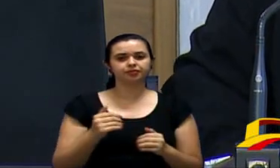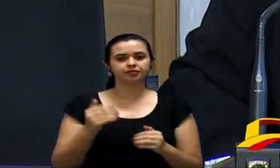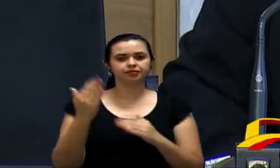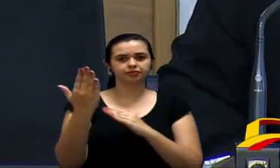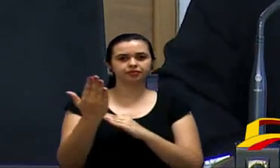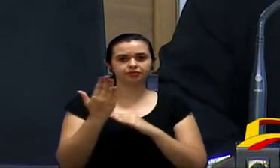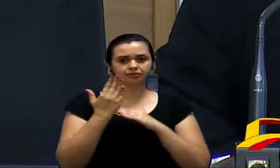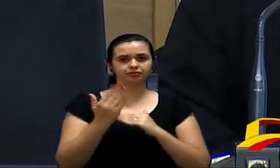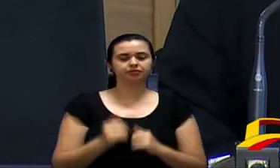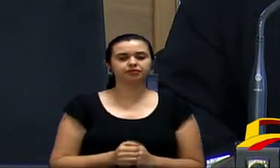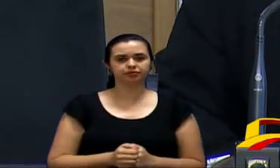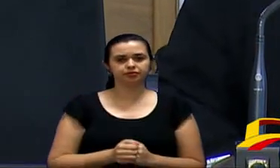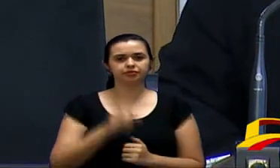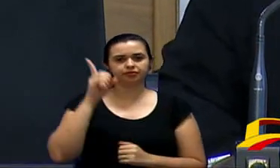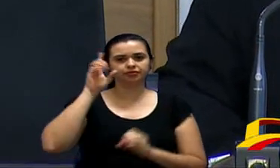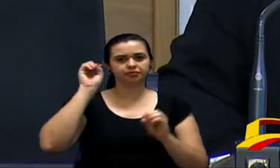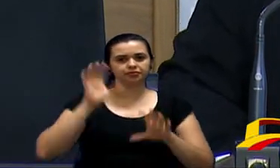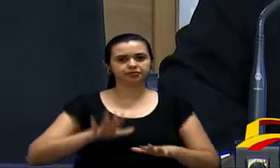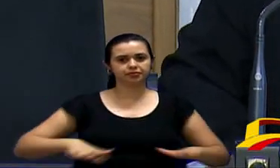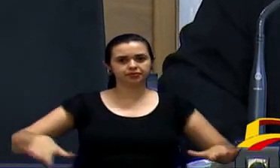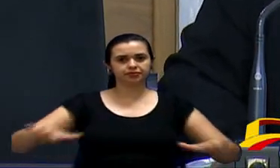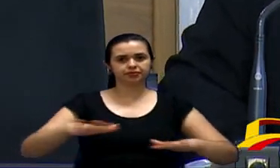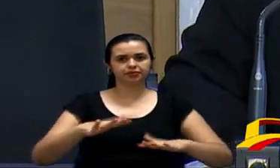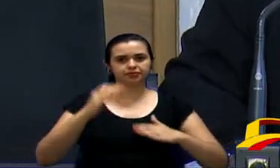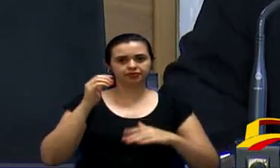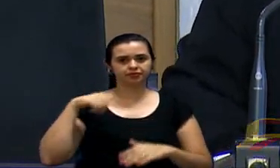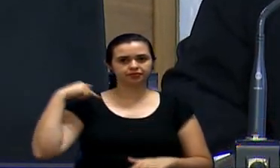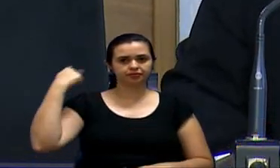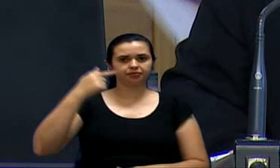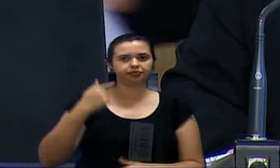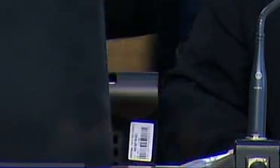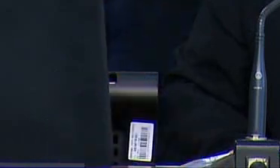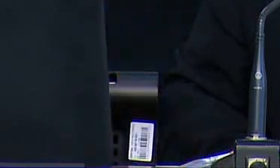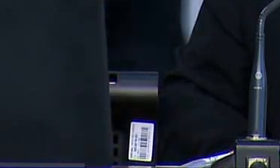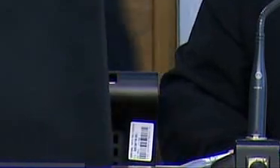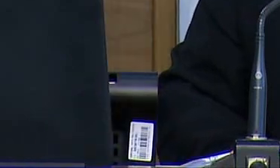pela ajuda aí, senhores vereadores. Que Deus abençoe a todos. Até a próxima sessão.